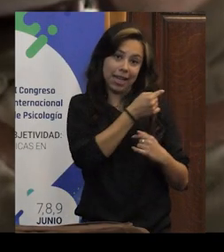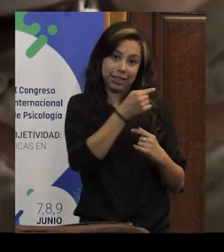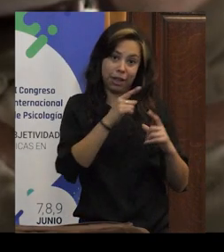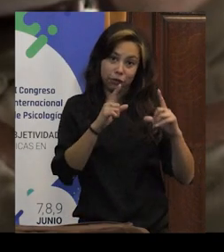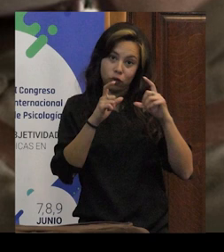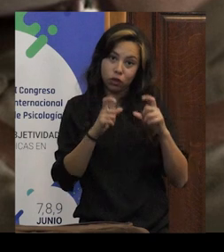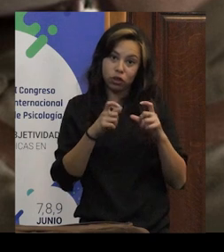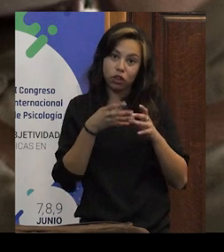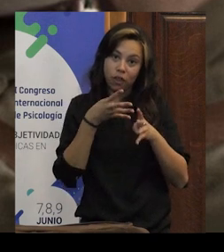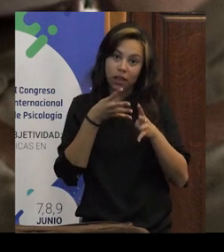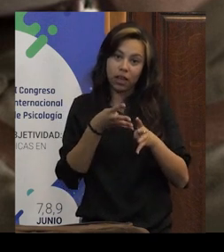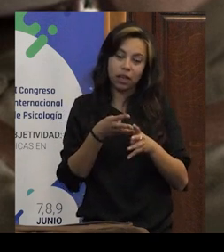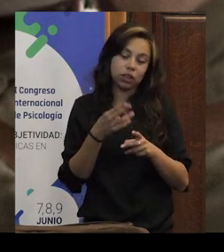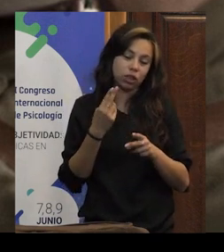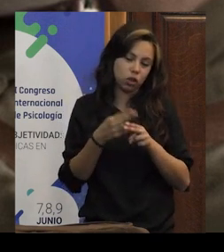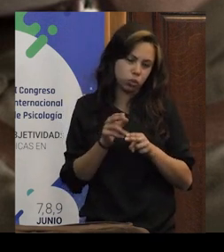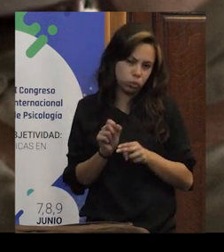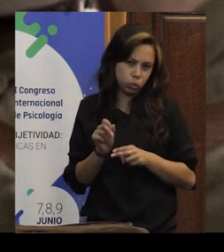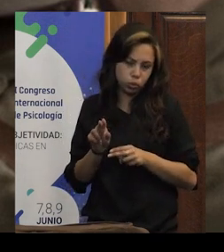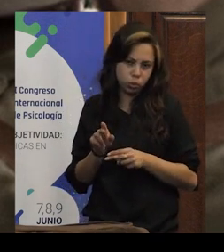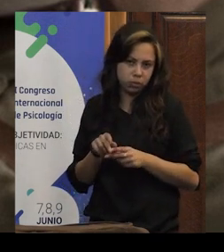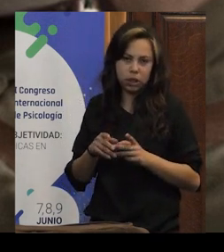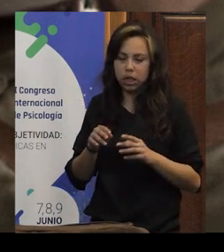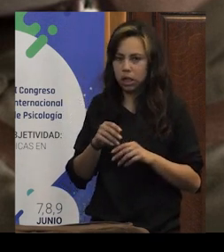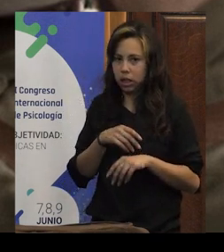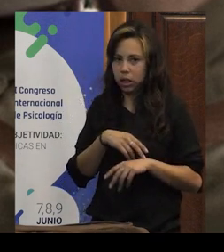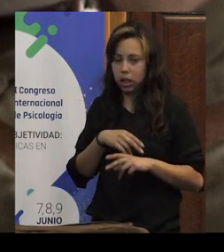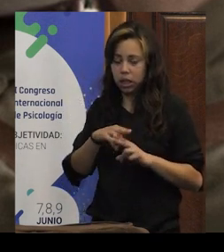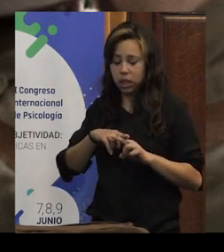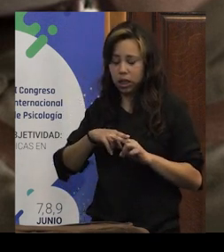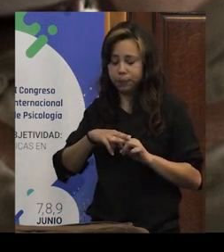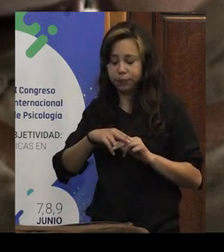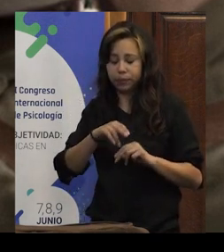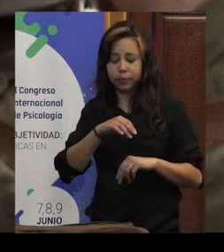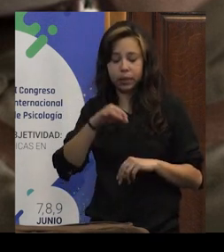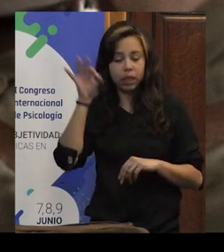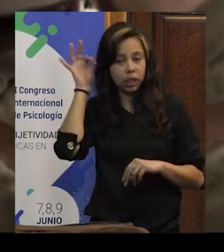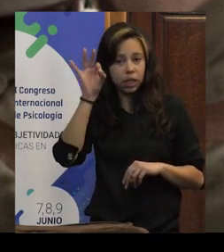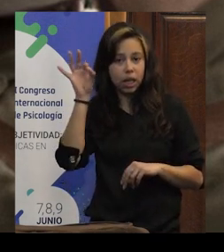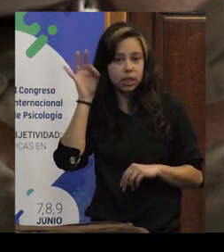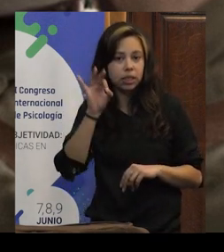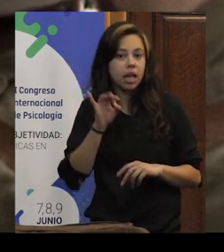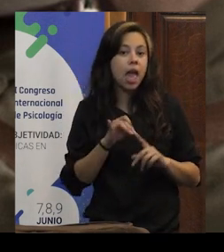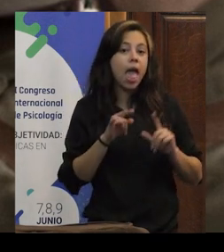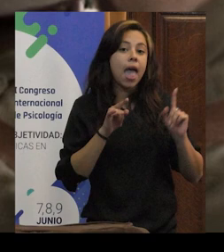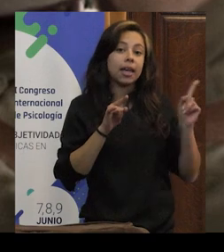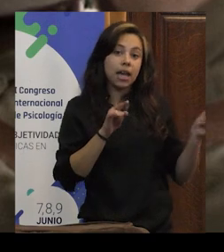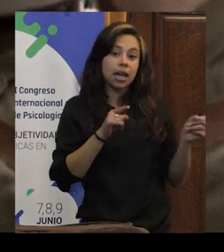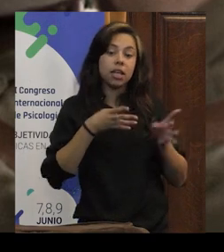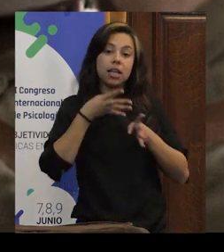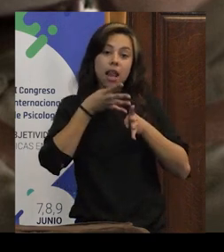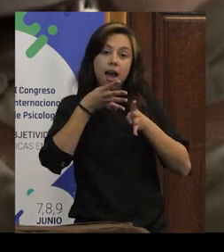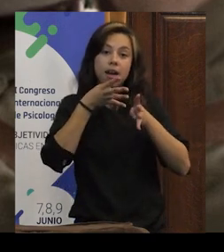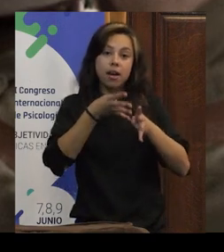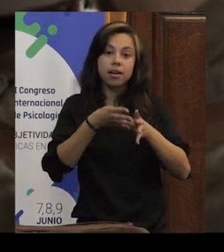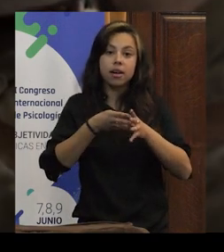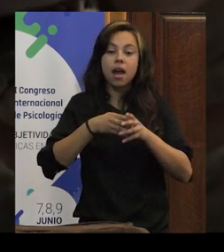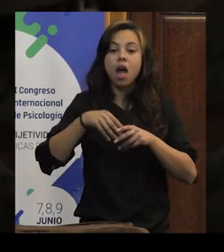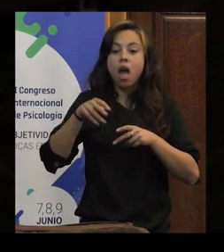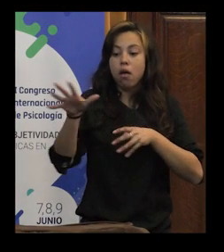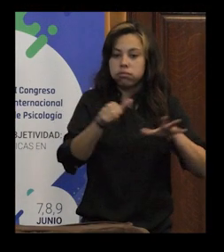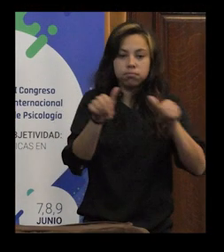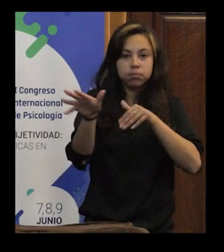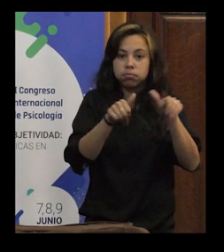se chama They Shall Not Grow Old, e que recuperou imagens e les põe em